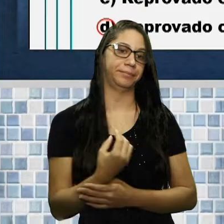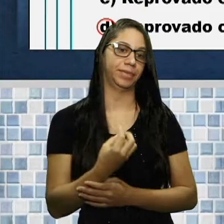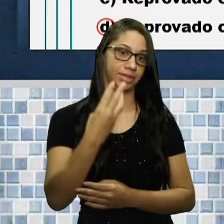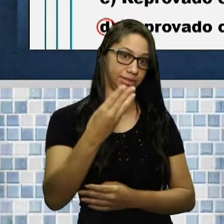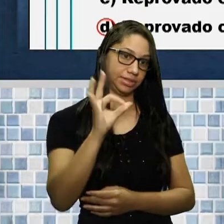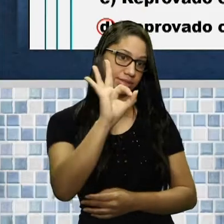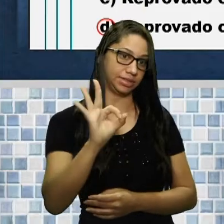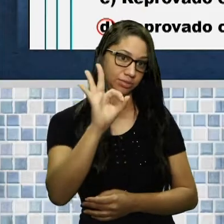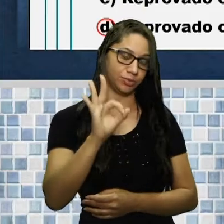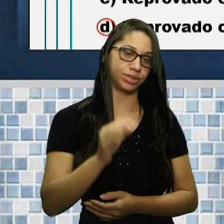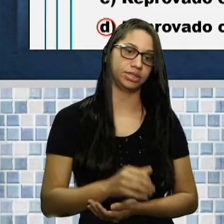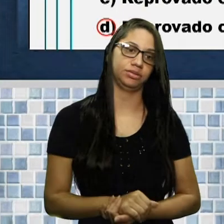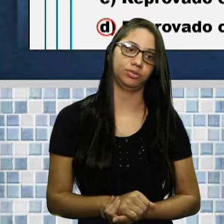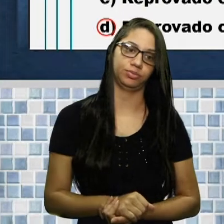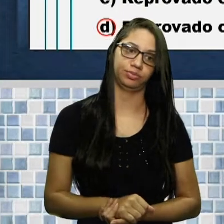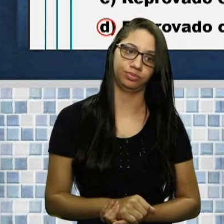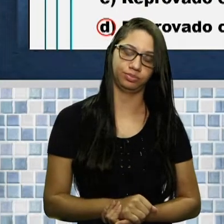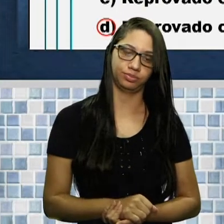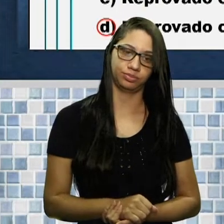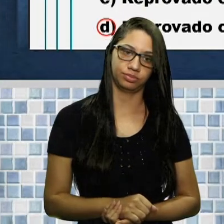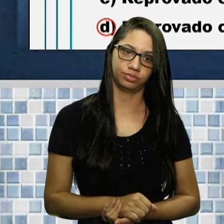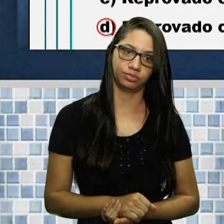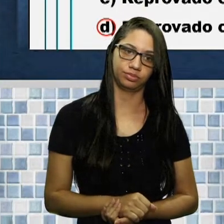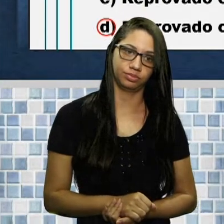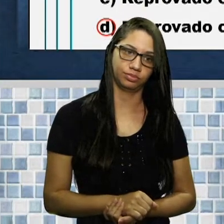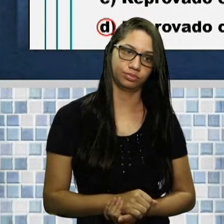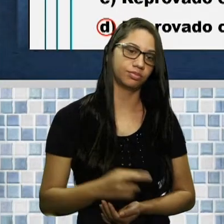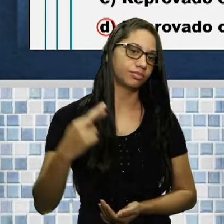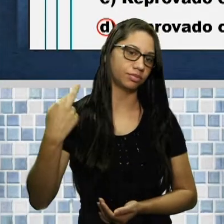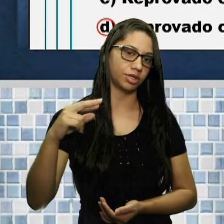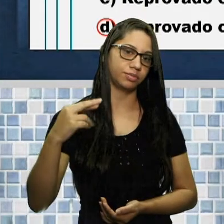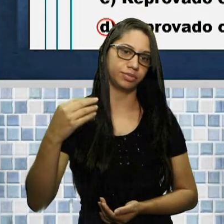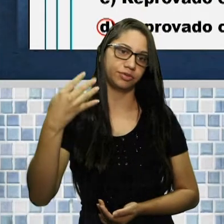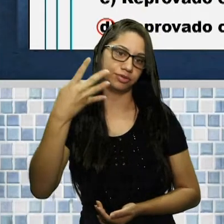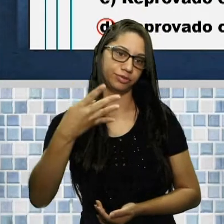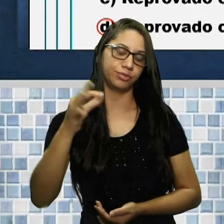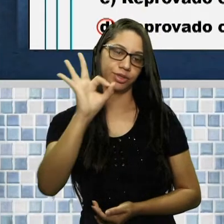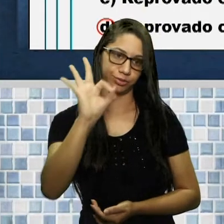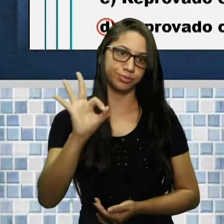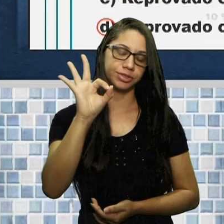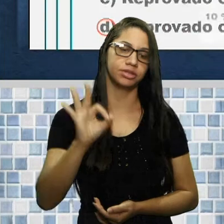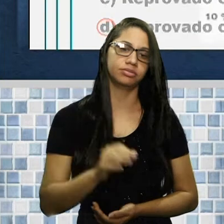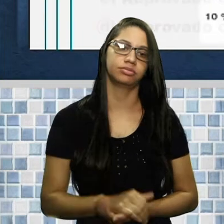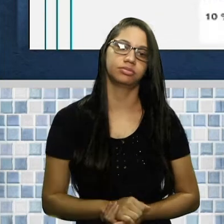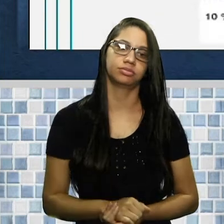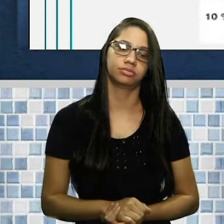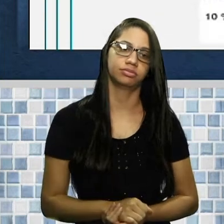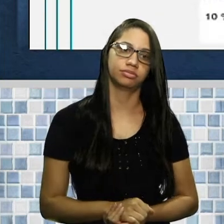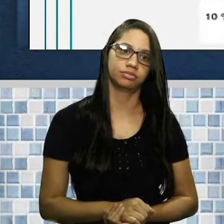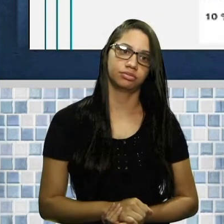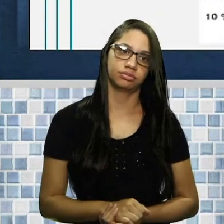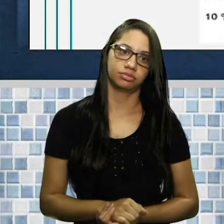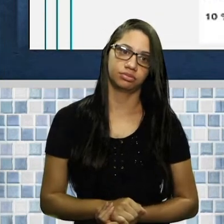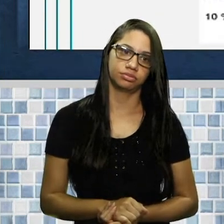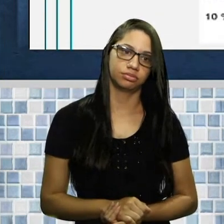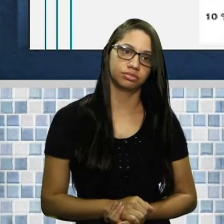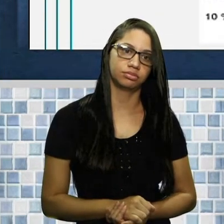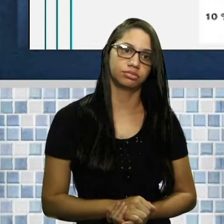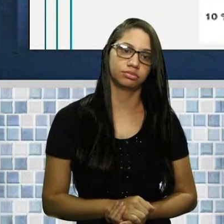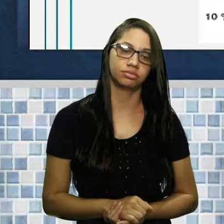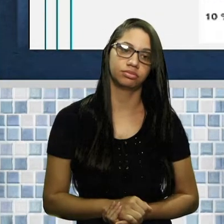resposta, letra D, reprovado com 4% de peças com defeito. O próximo